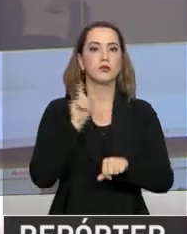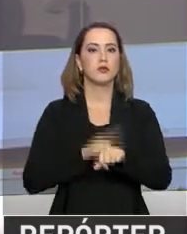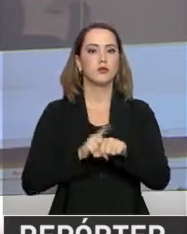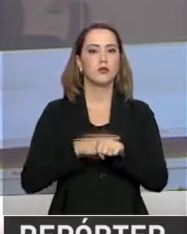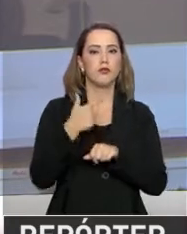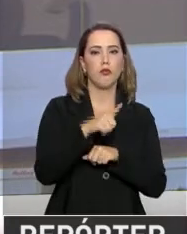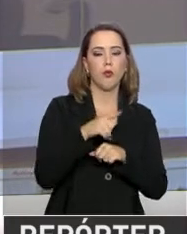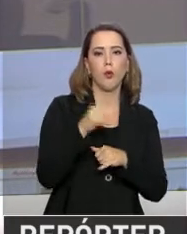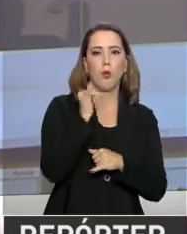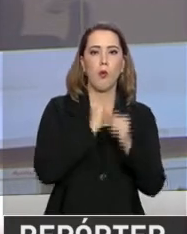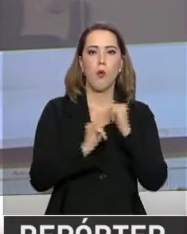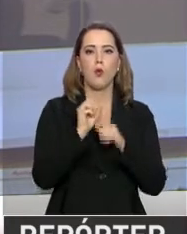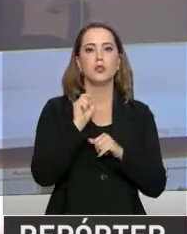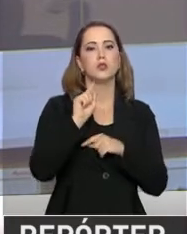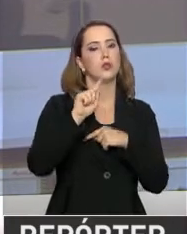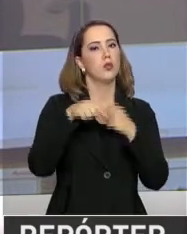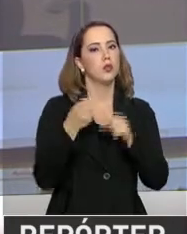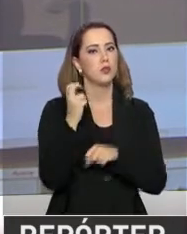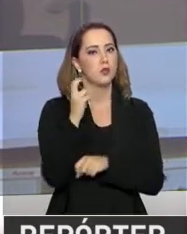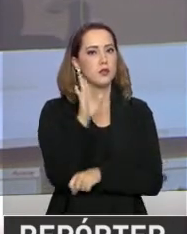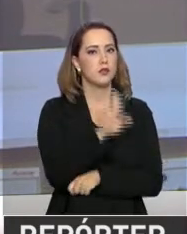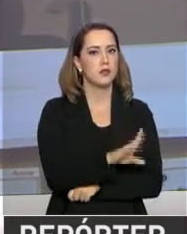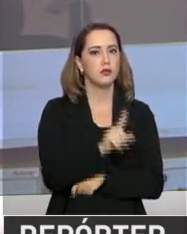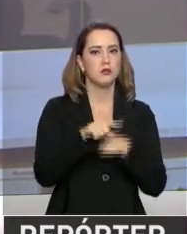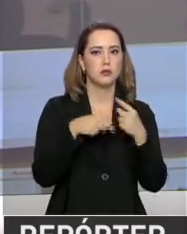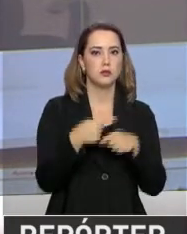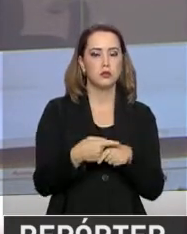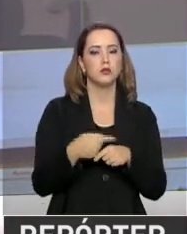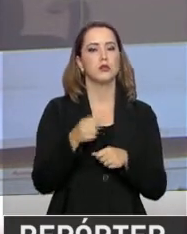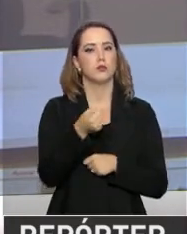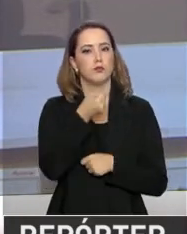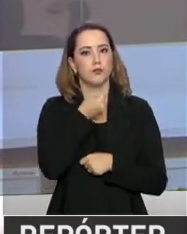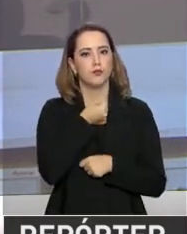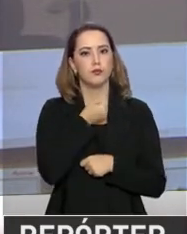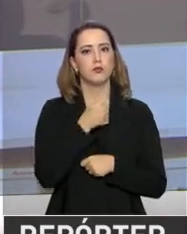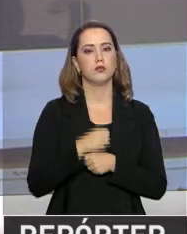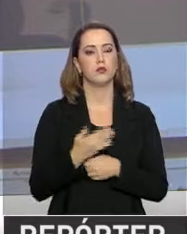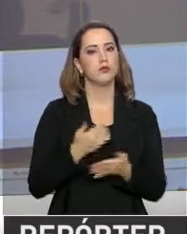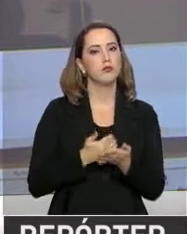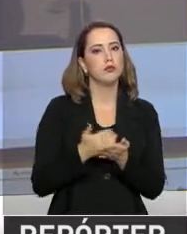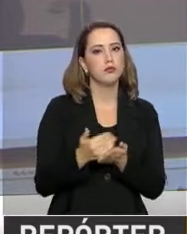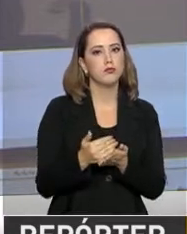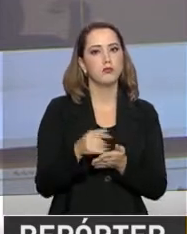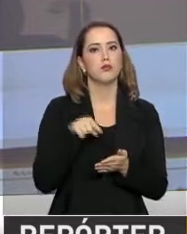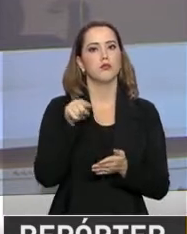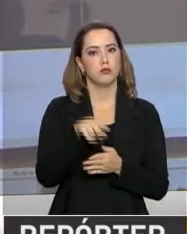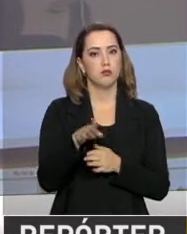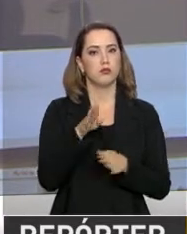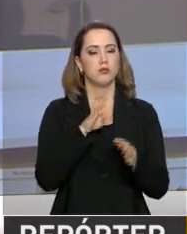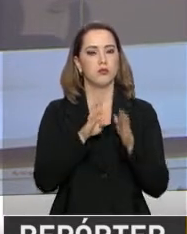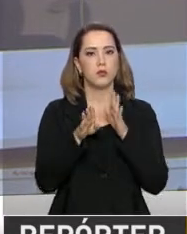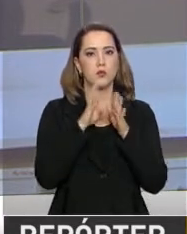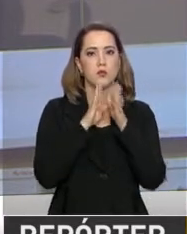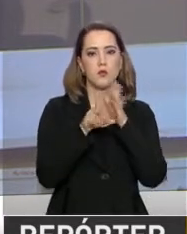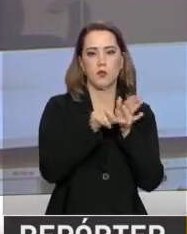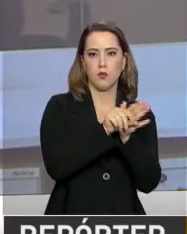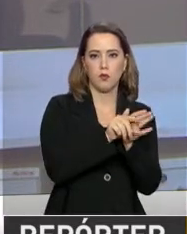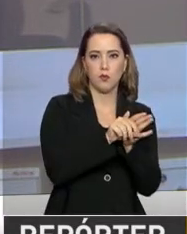outras informações ou às 5 da tarde na próxima edição do Repórter NBR. Acompanhe também as novidades em